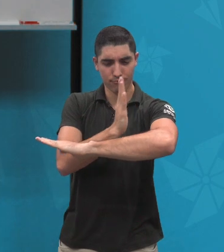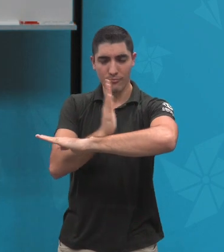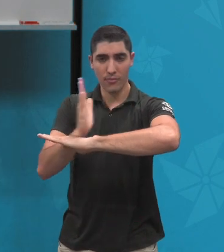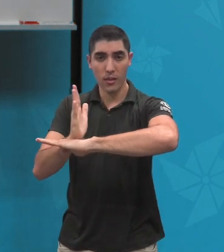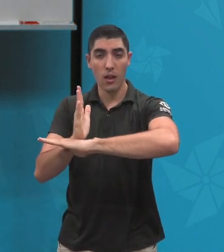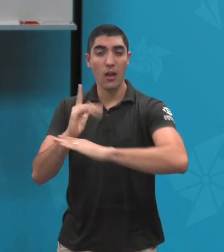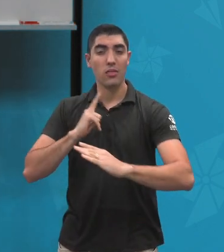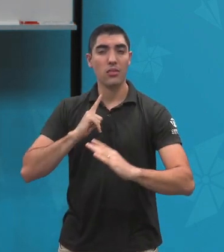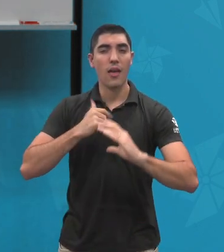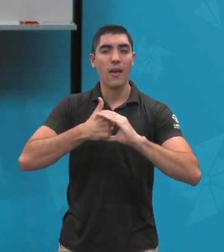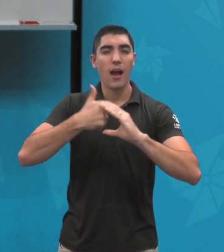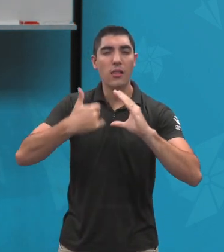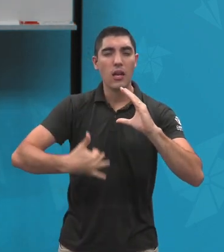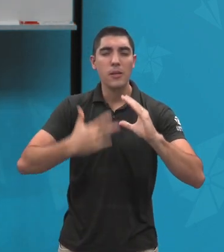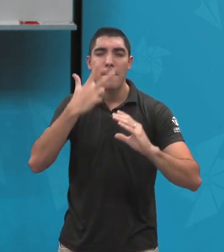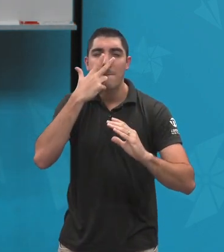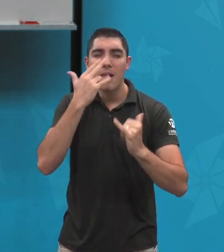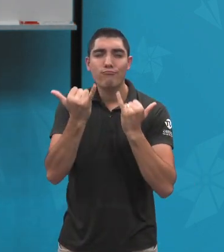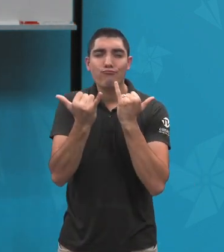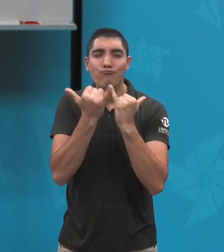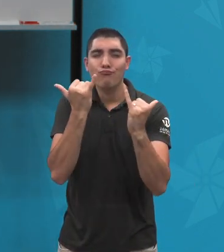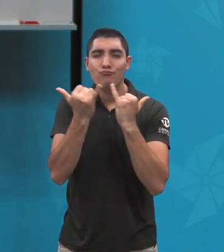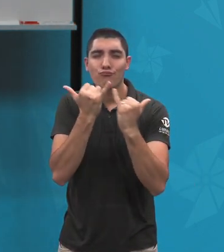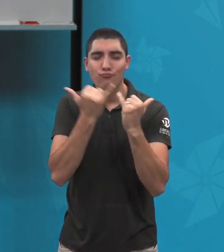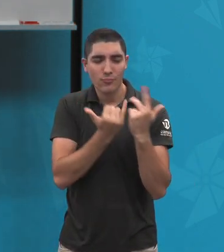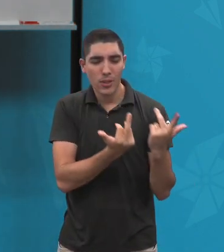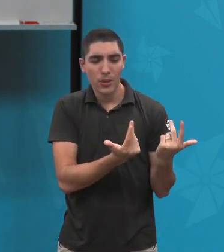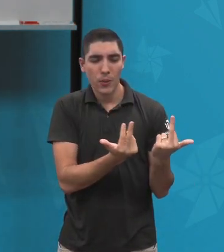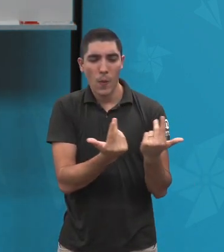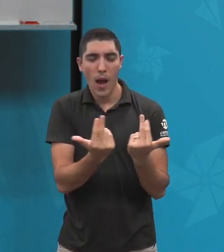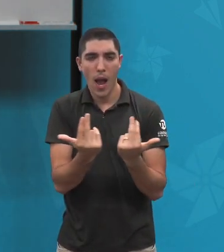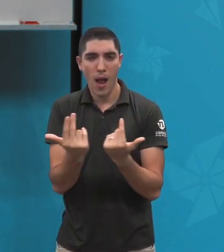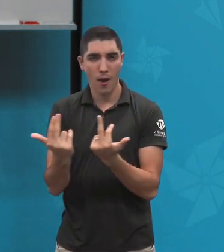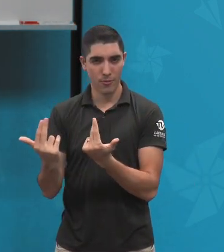comuns. Quando essas características se apresentam